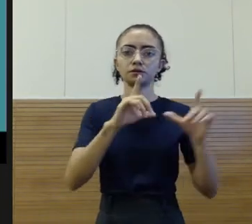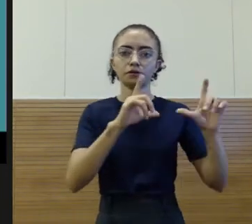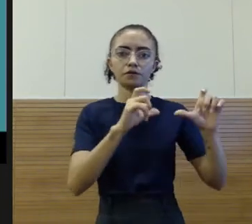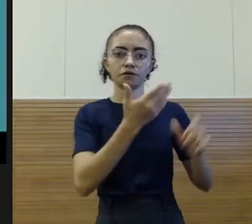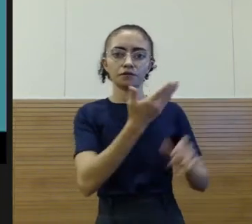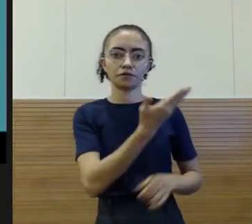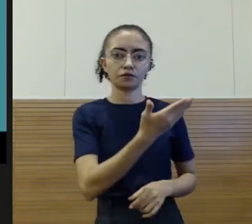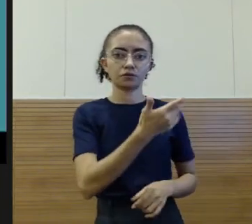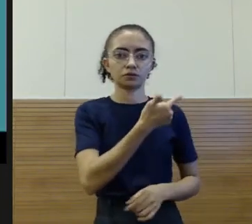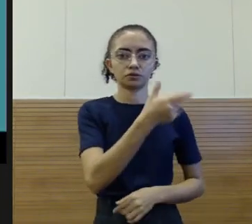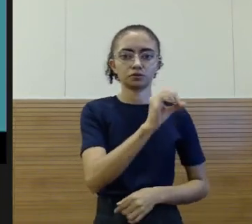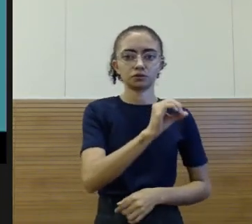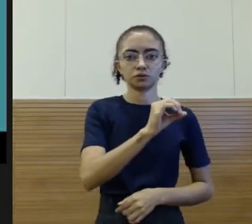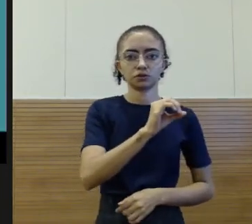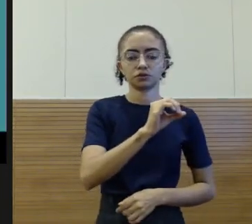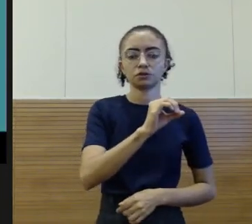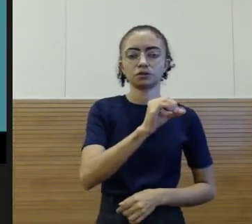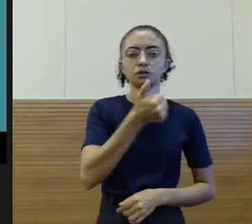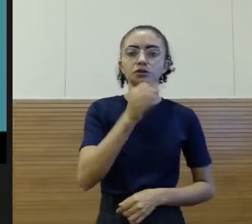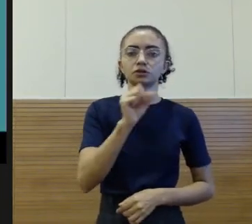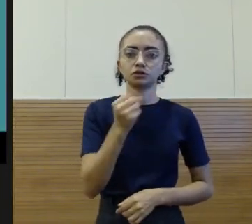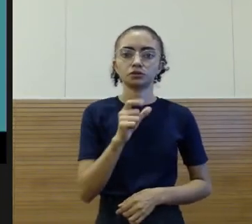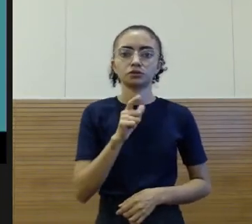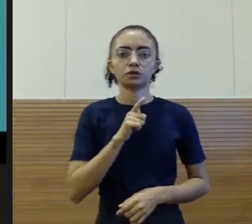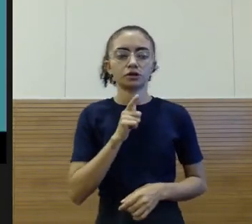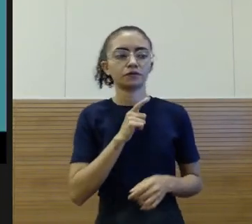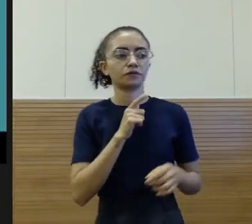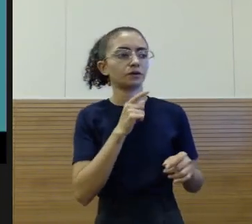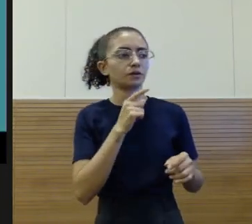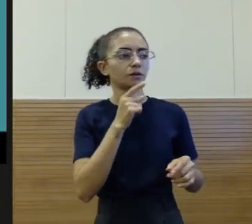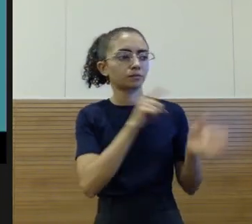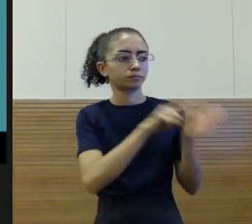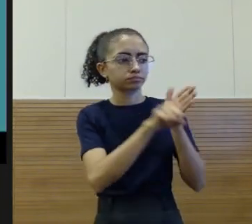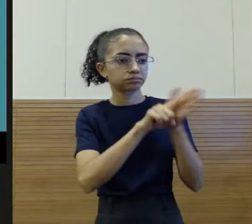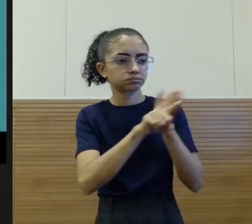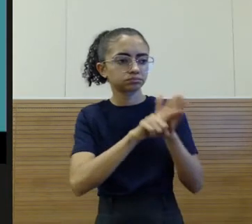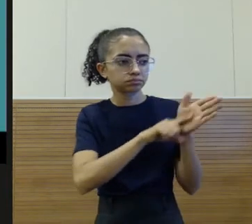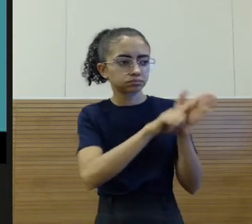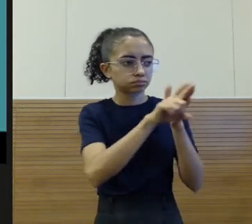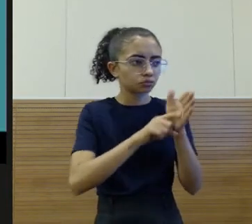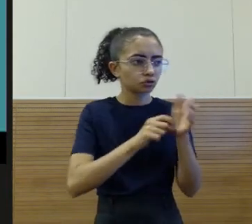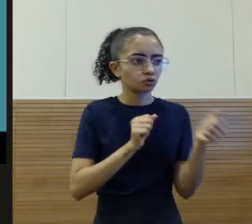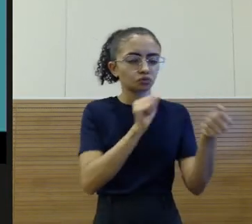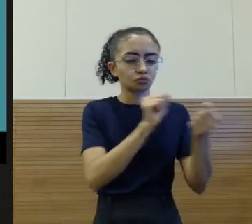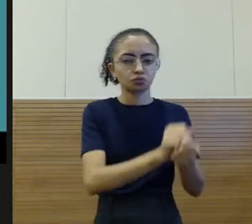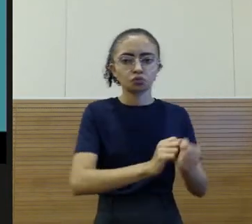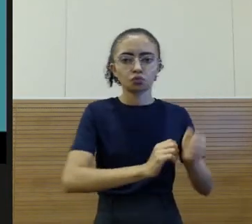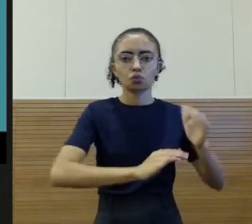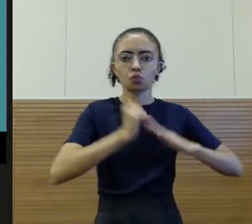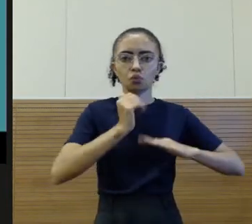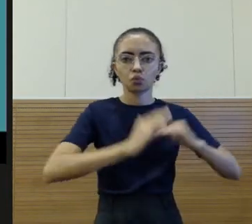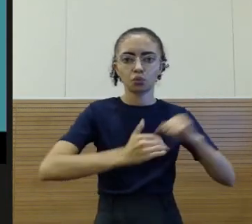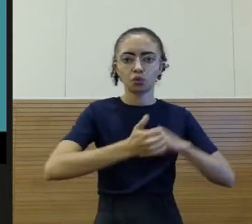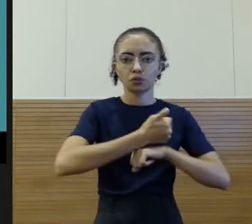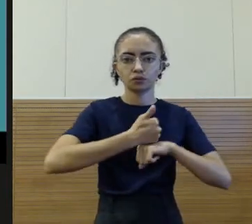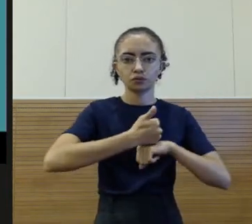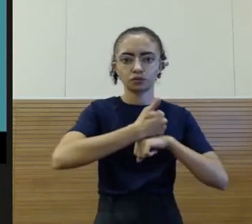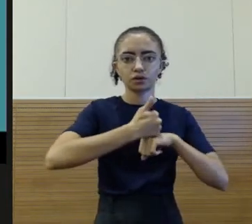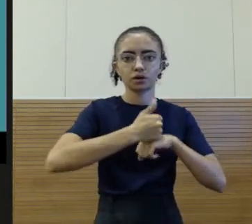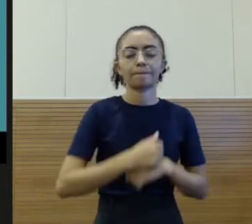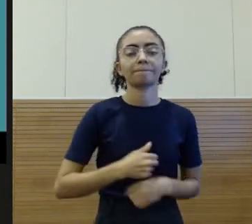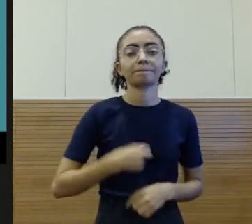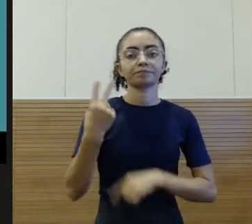partir de 2018, foi feita uma consulta a especialistas. Em 2018, a segunda foi feita